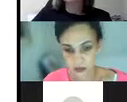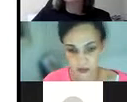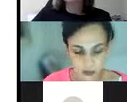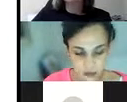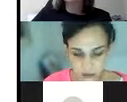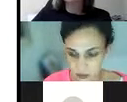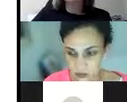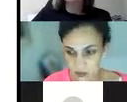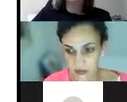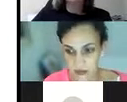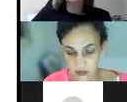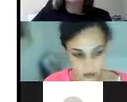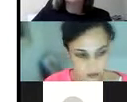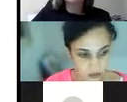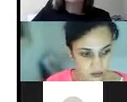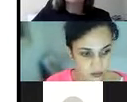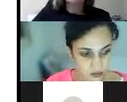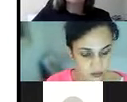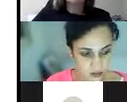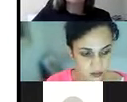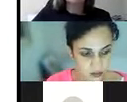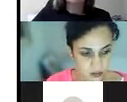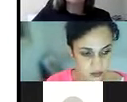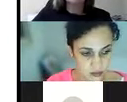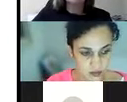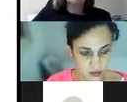Tenta sair e entrar novamente.